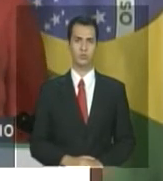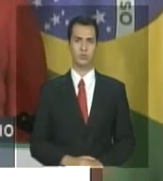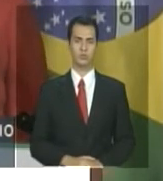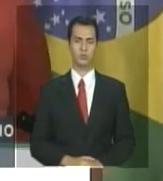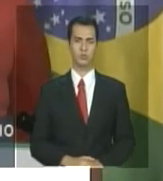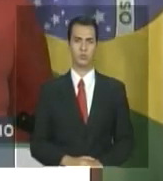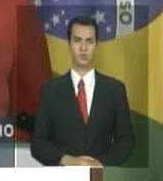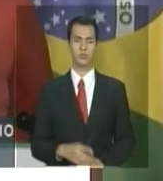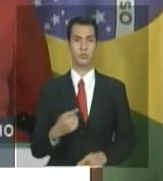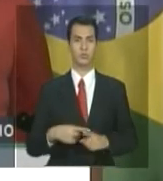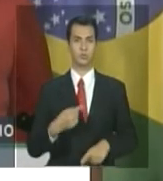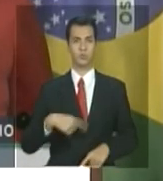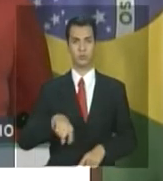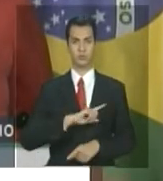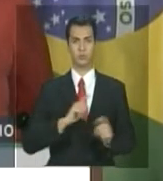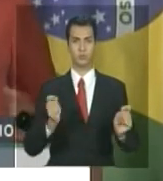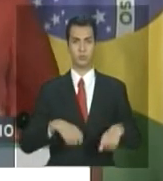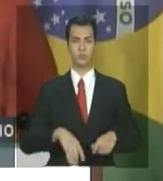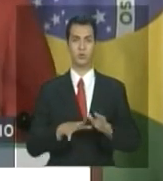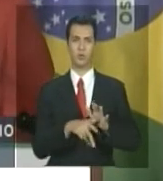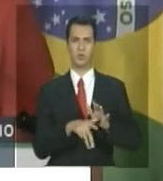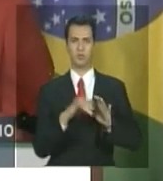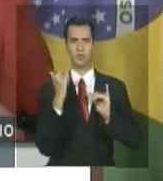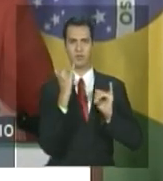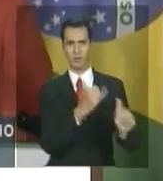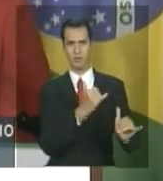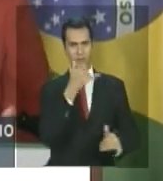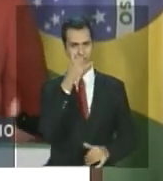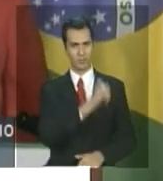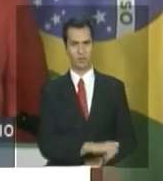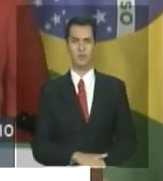façamos a corrupção, mas também